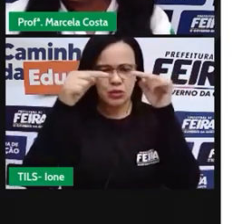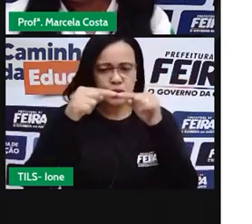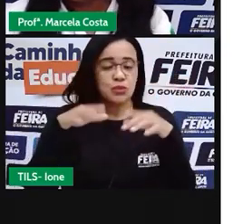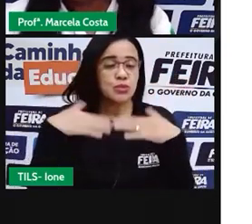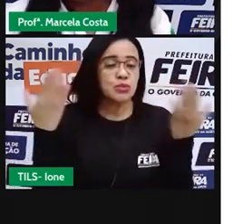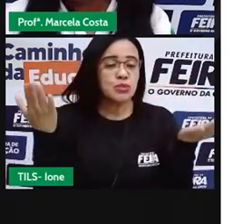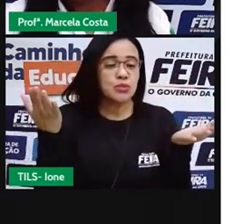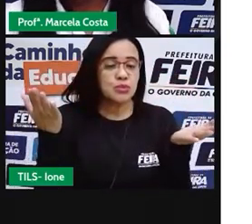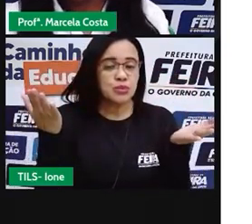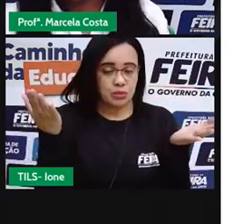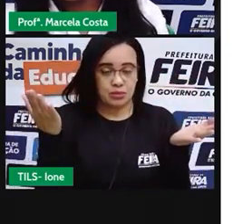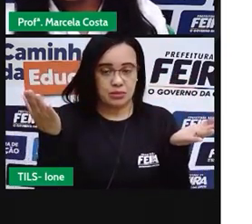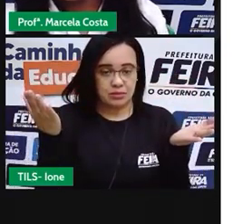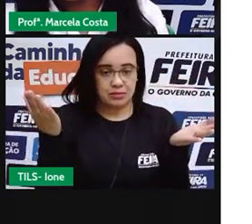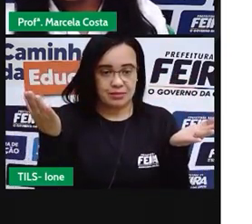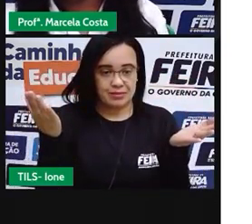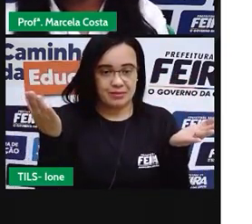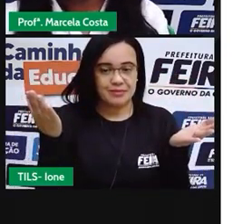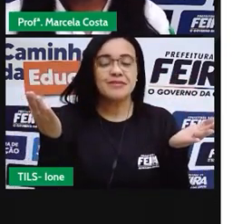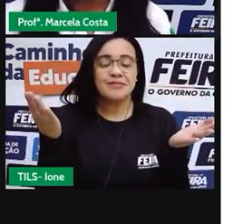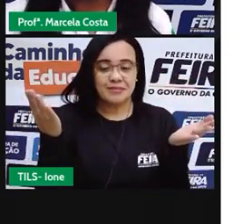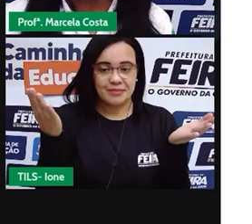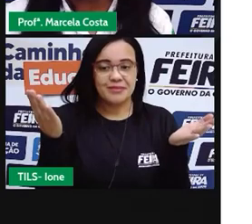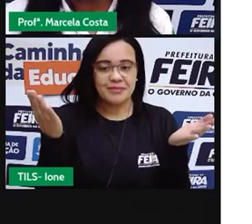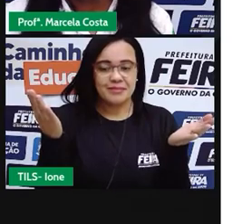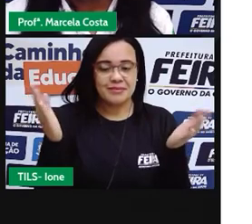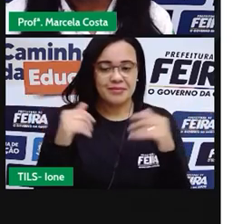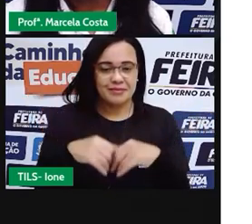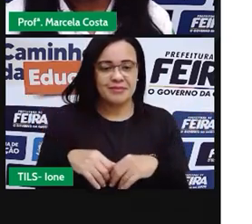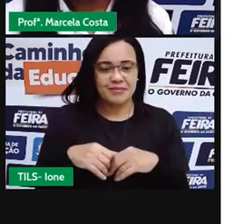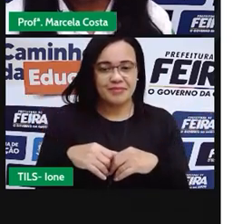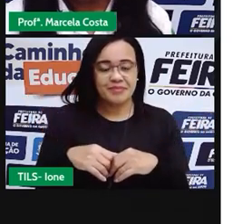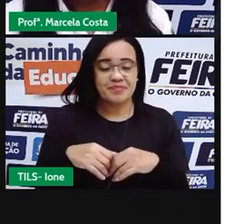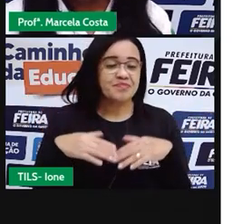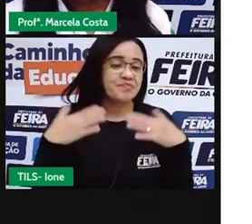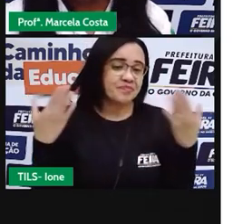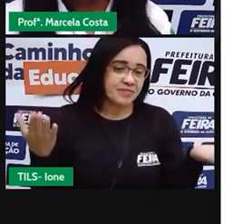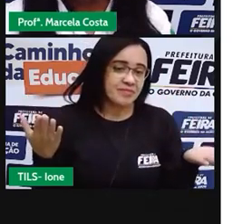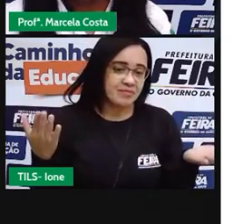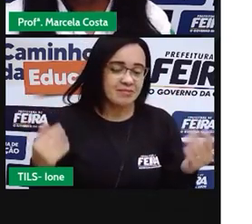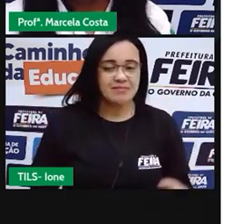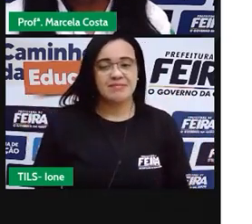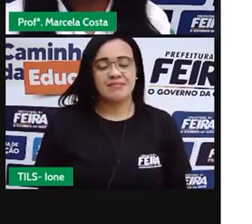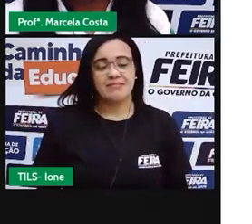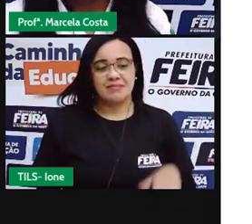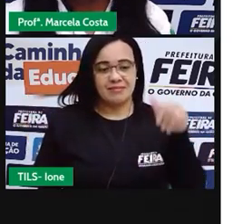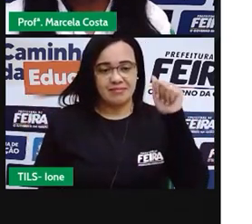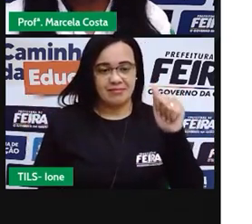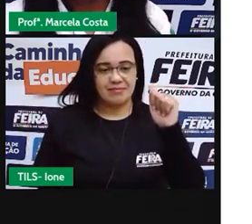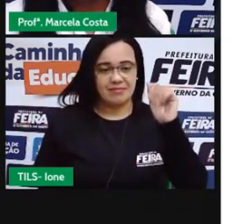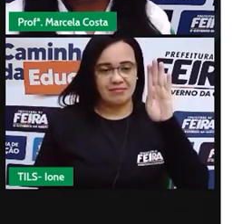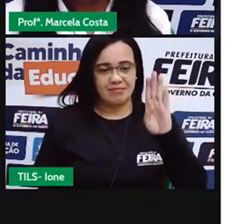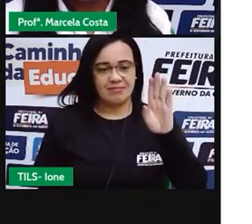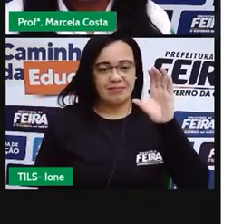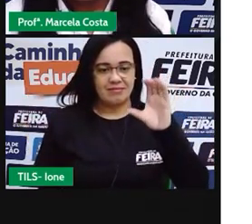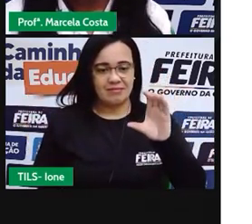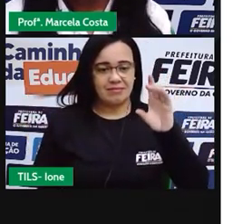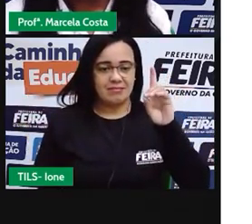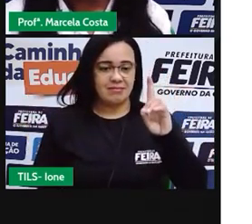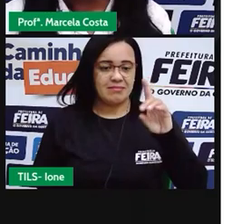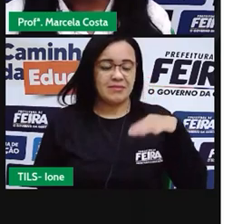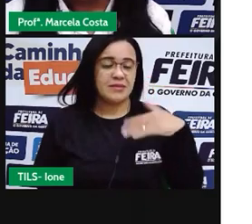A TV, olha aqui essa TV, um modelo de uma TV antiga. Ela tem um formato de